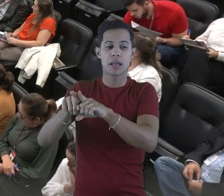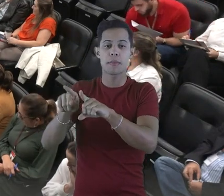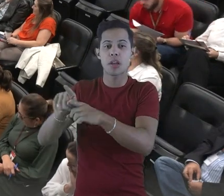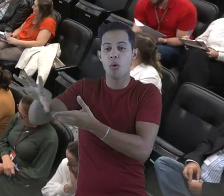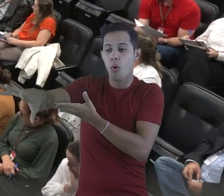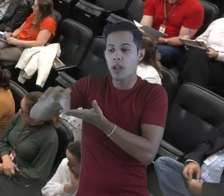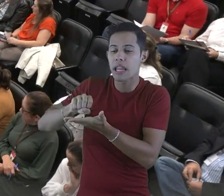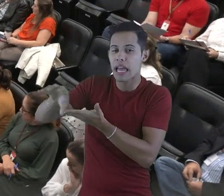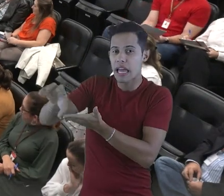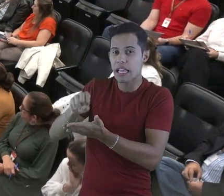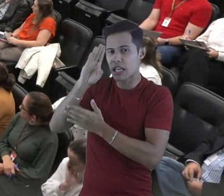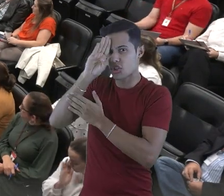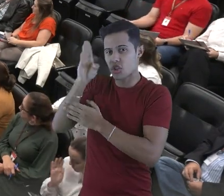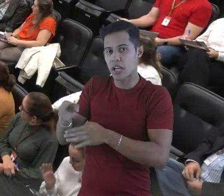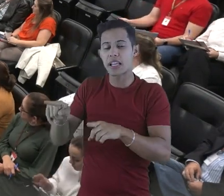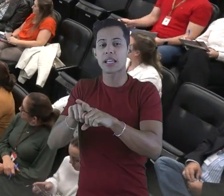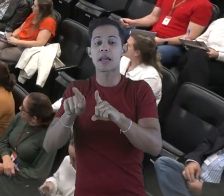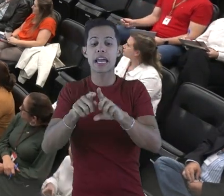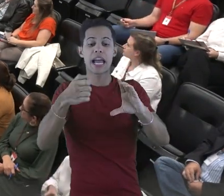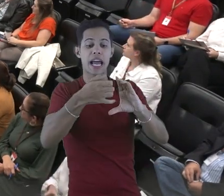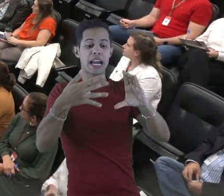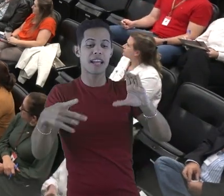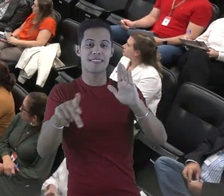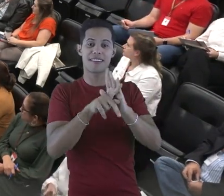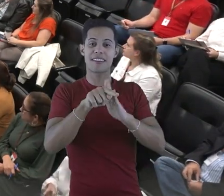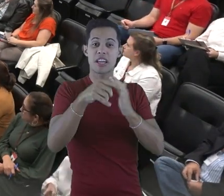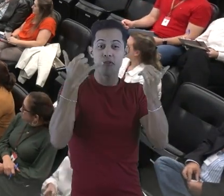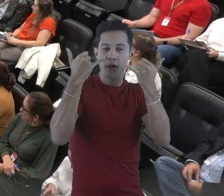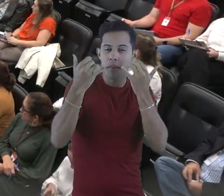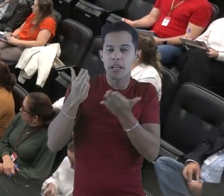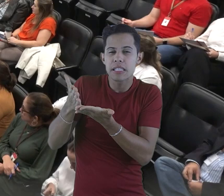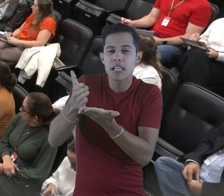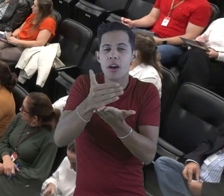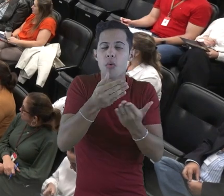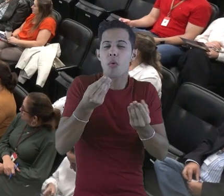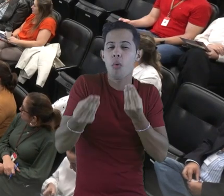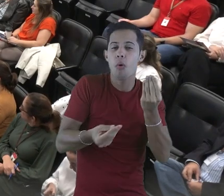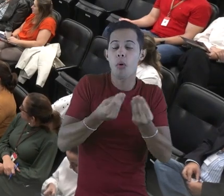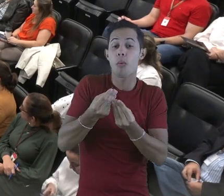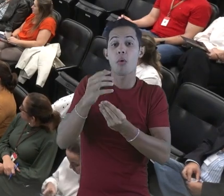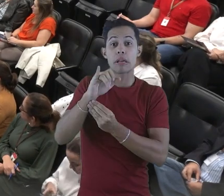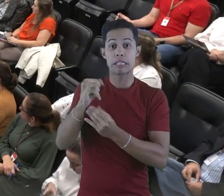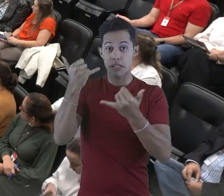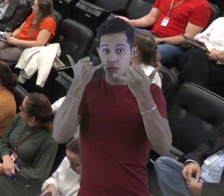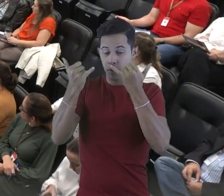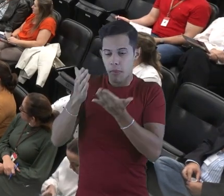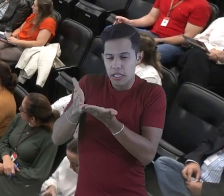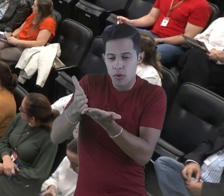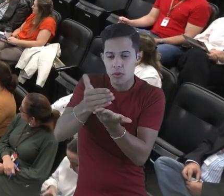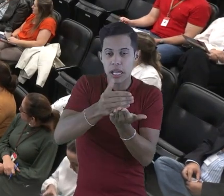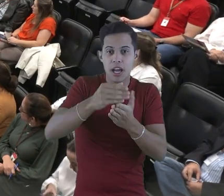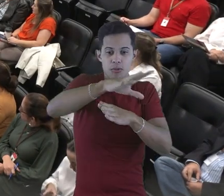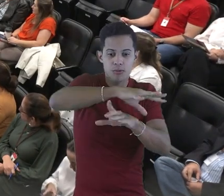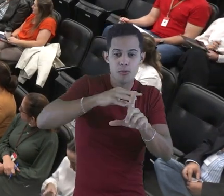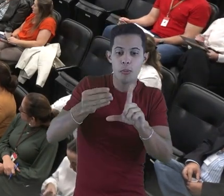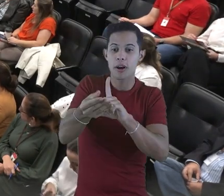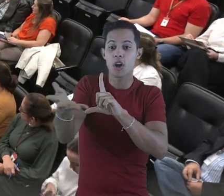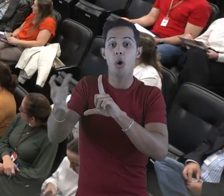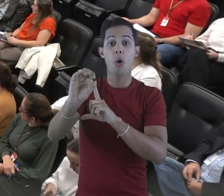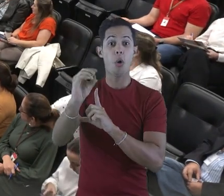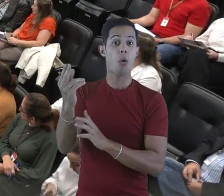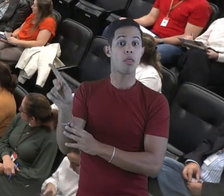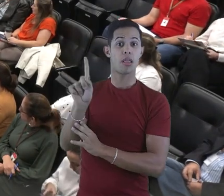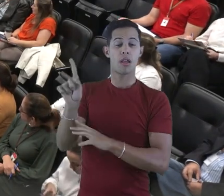dado se esse dado foi ou não compartilhado quais são as bases legais vinculadas a esse